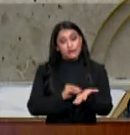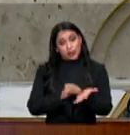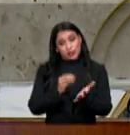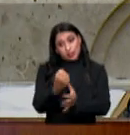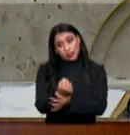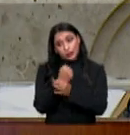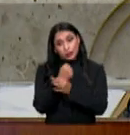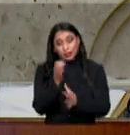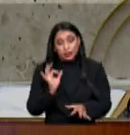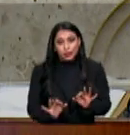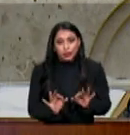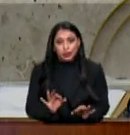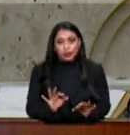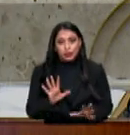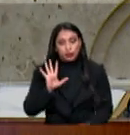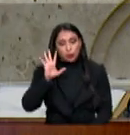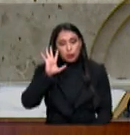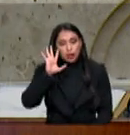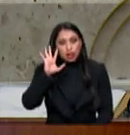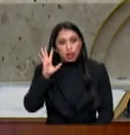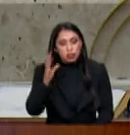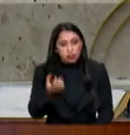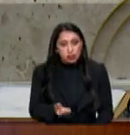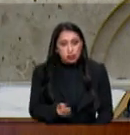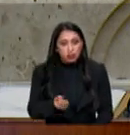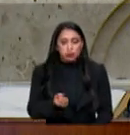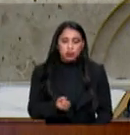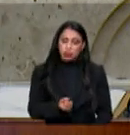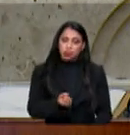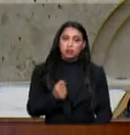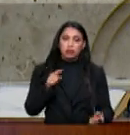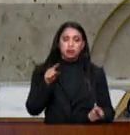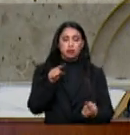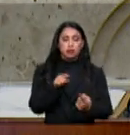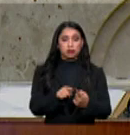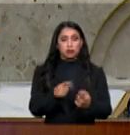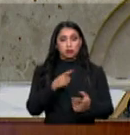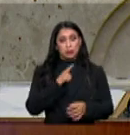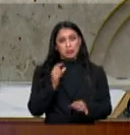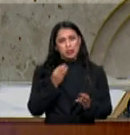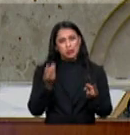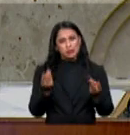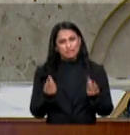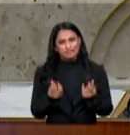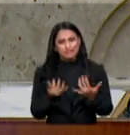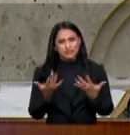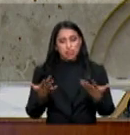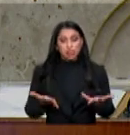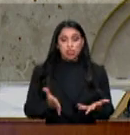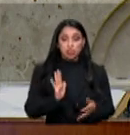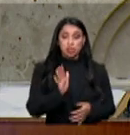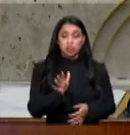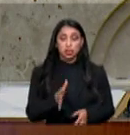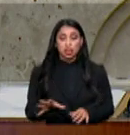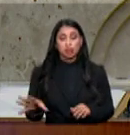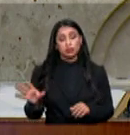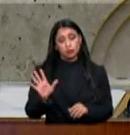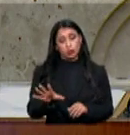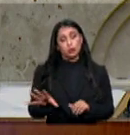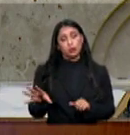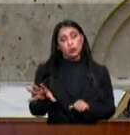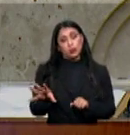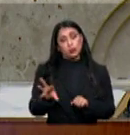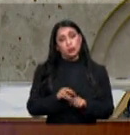sentido seria uma solução muito delicada. E como eu acho a hipótese delicada, já a partir do ministro Fux tem pele